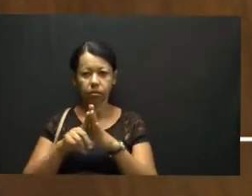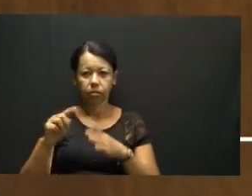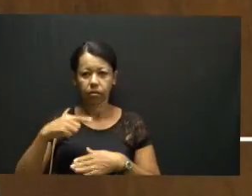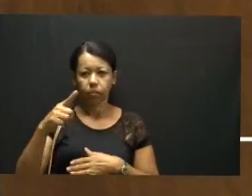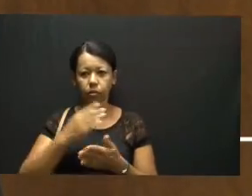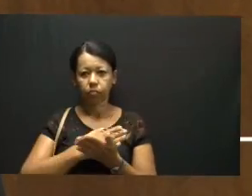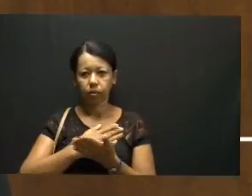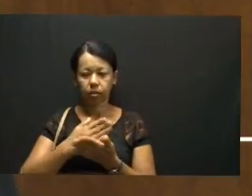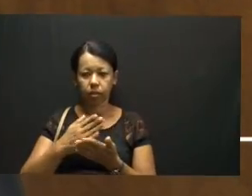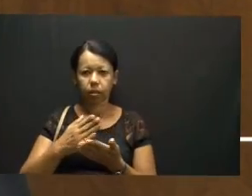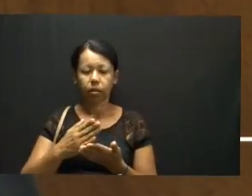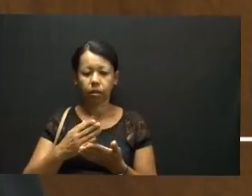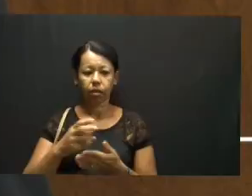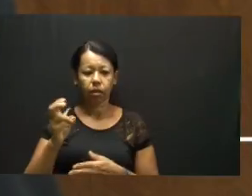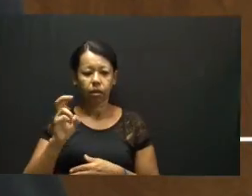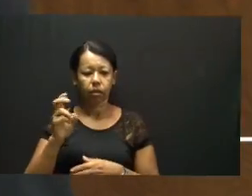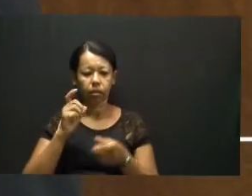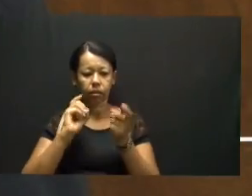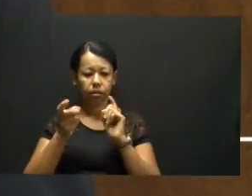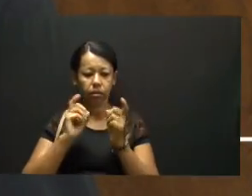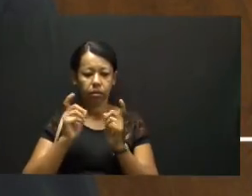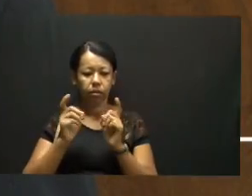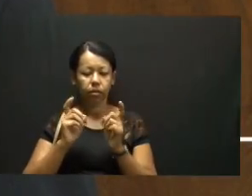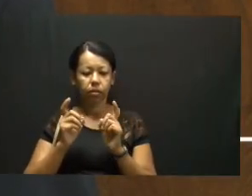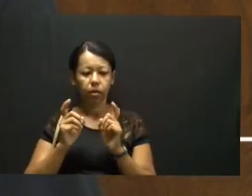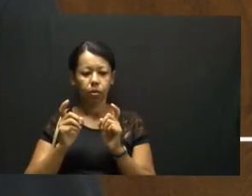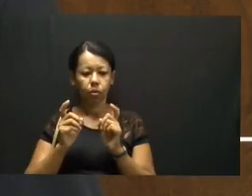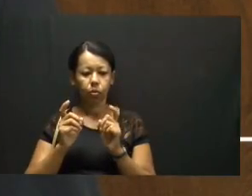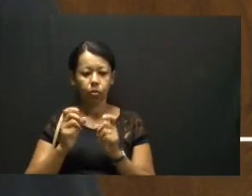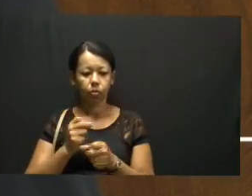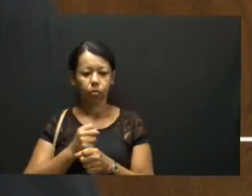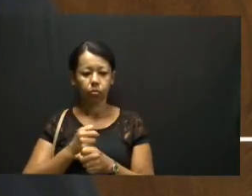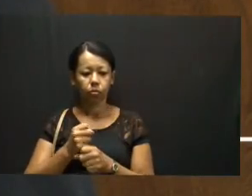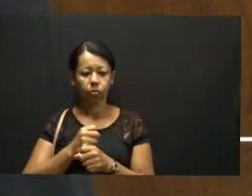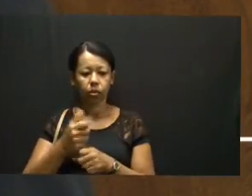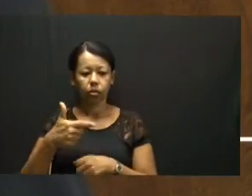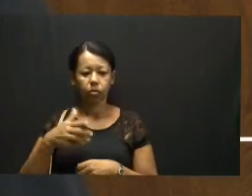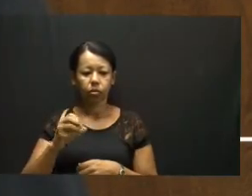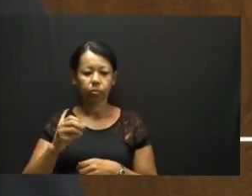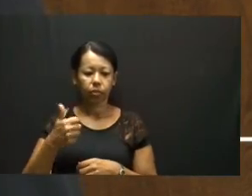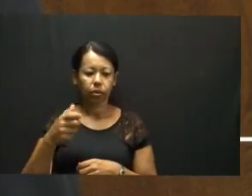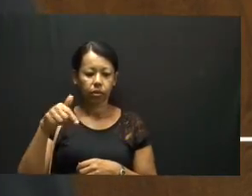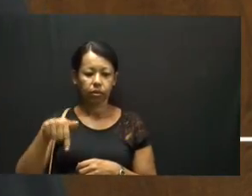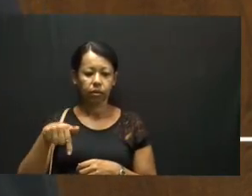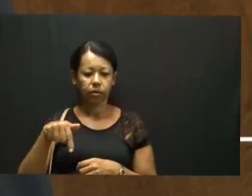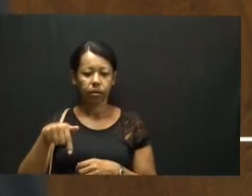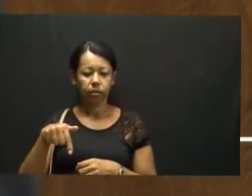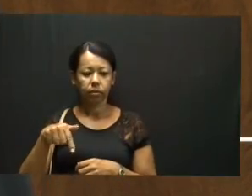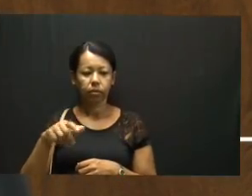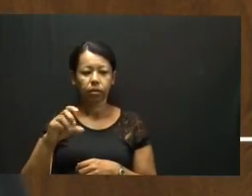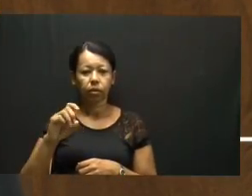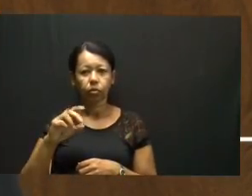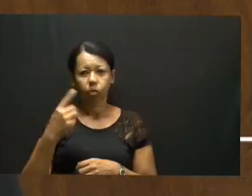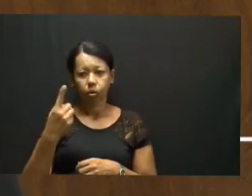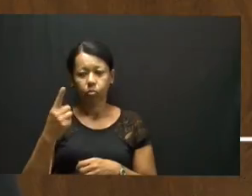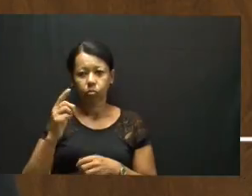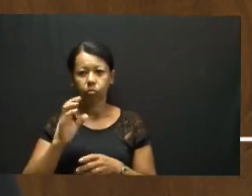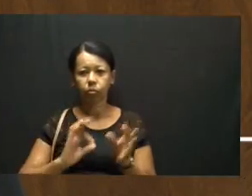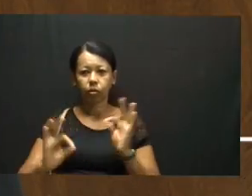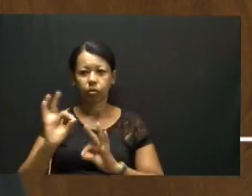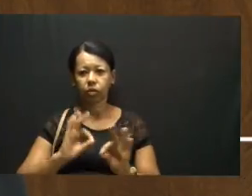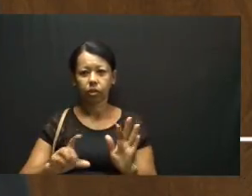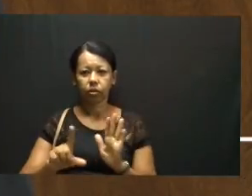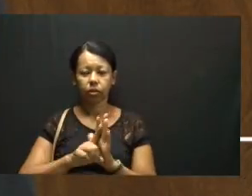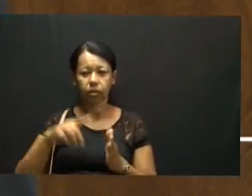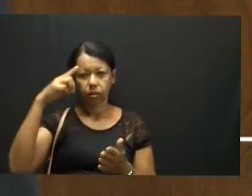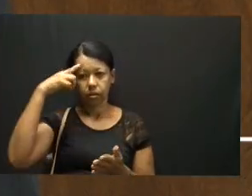pouco terá início a quinta sessão ordinária de 2017. Apenas um projeto de lei